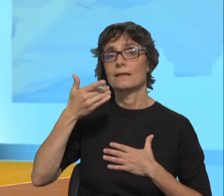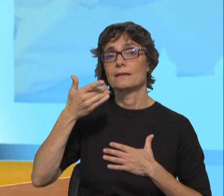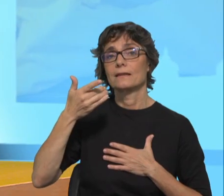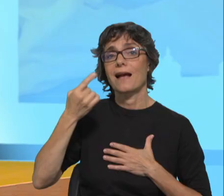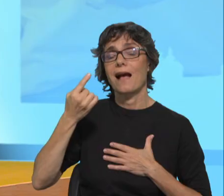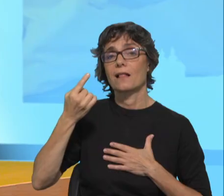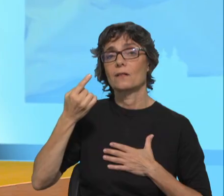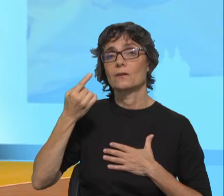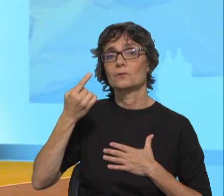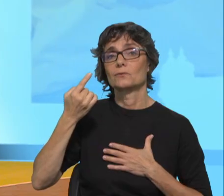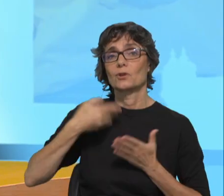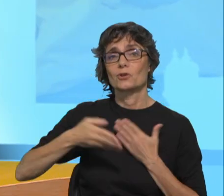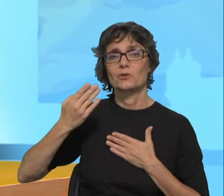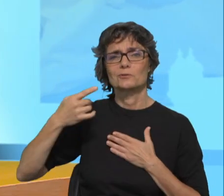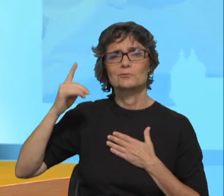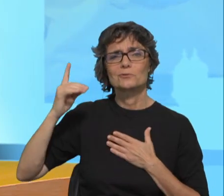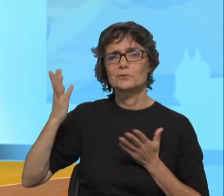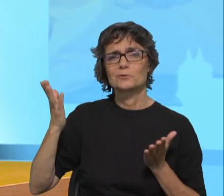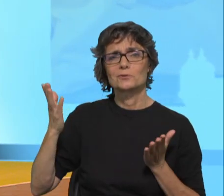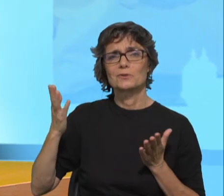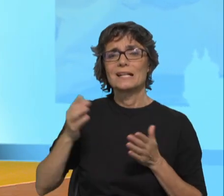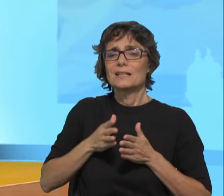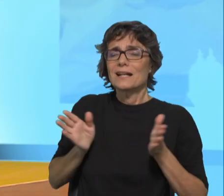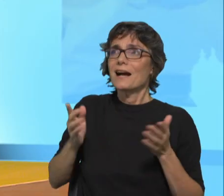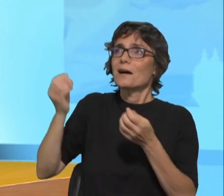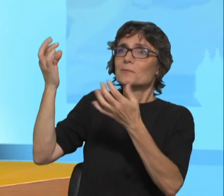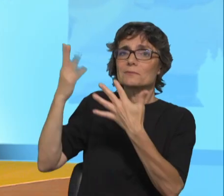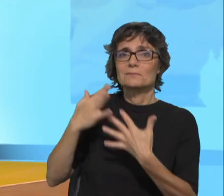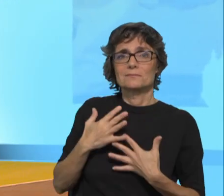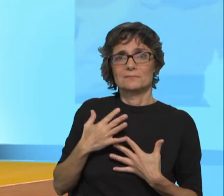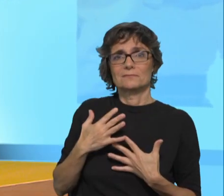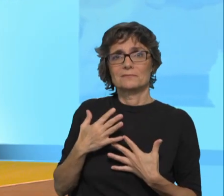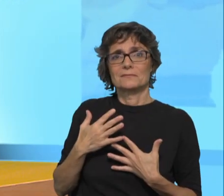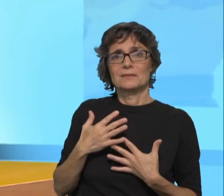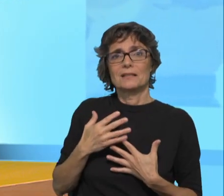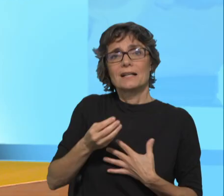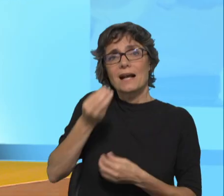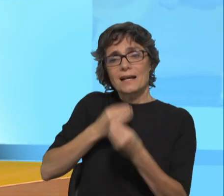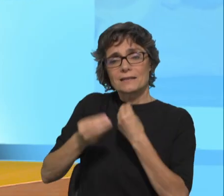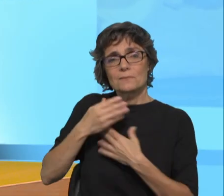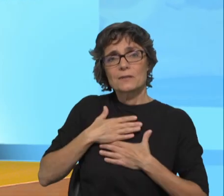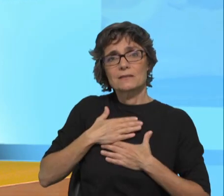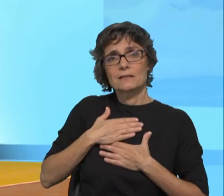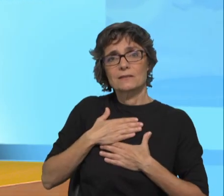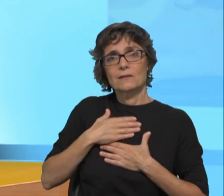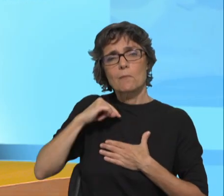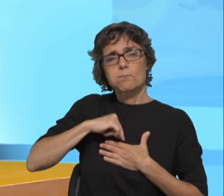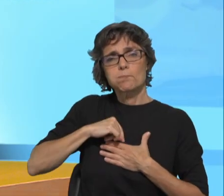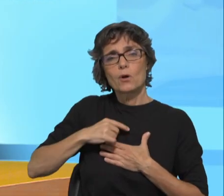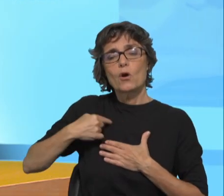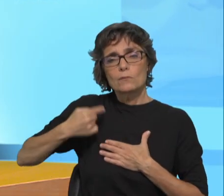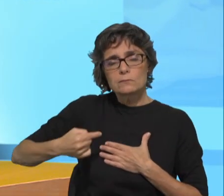de nenhum de nós, mas que quer necessitar de nós e quer ser este alimento constante, domingo após